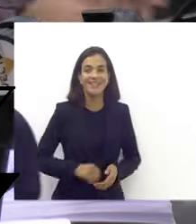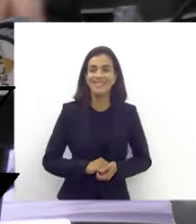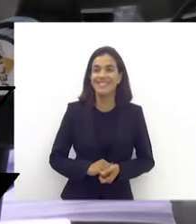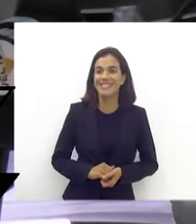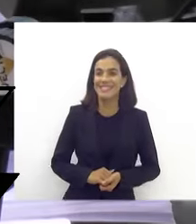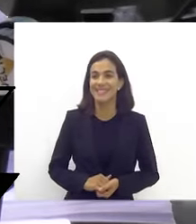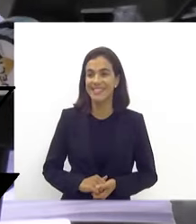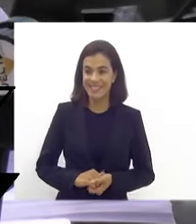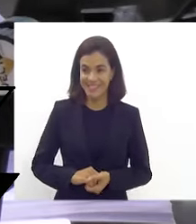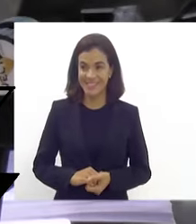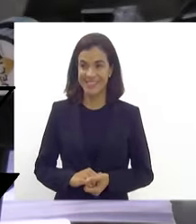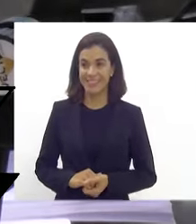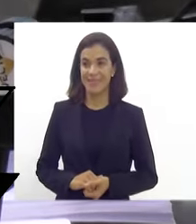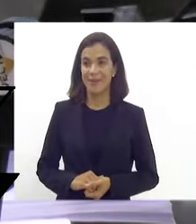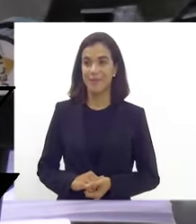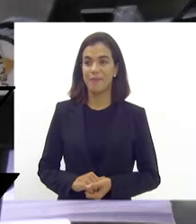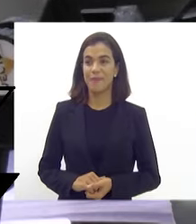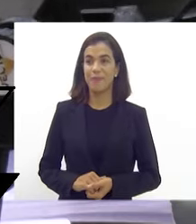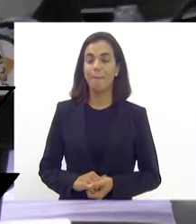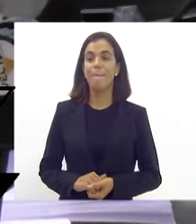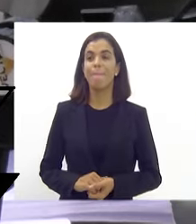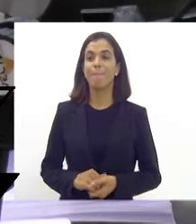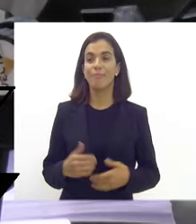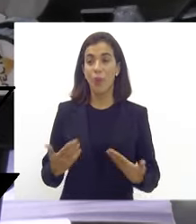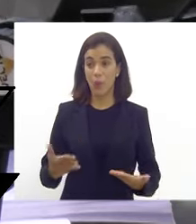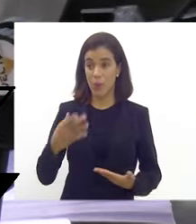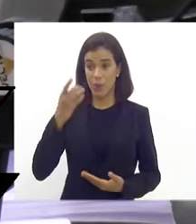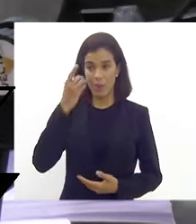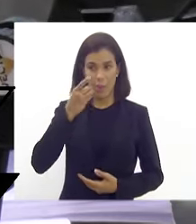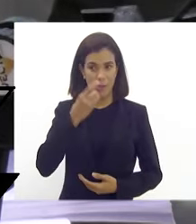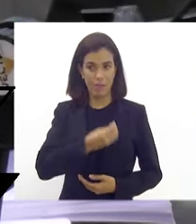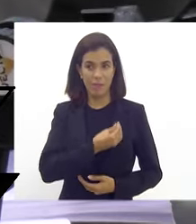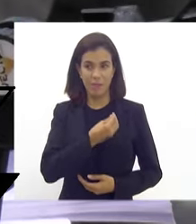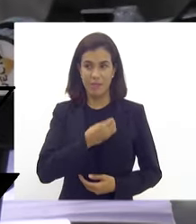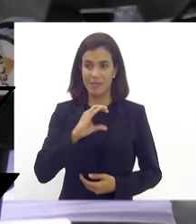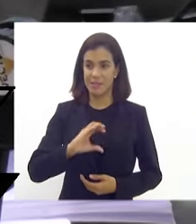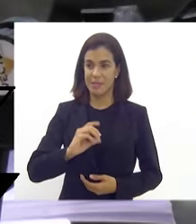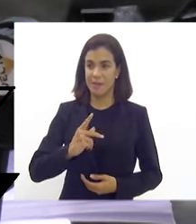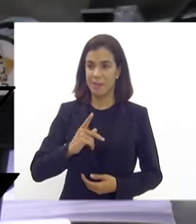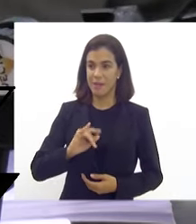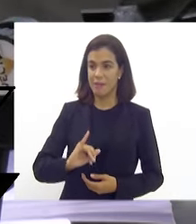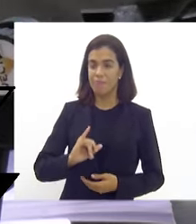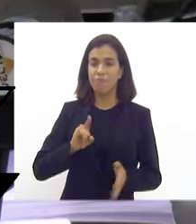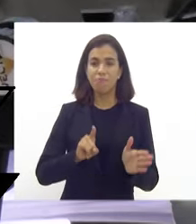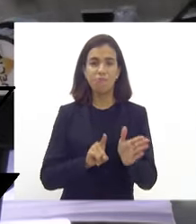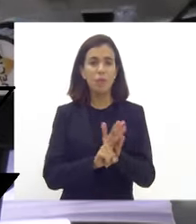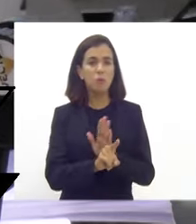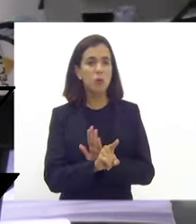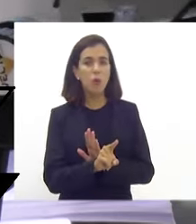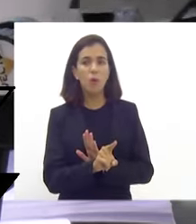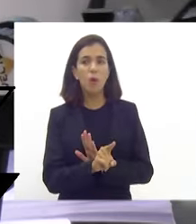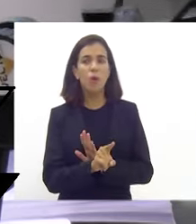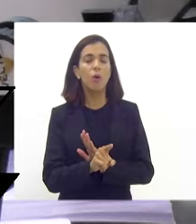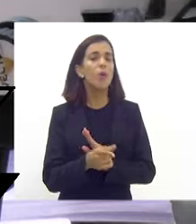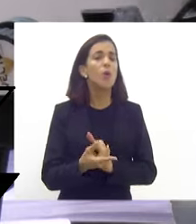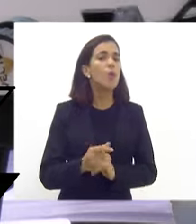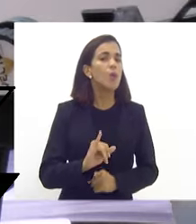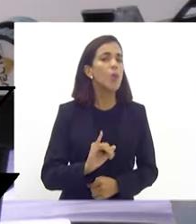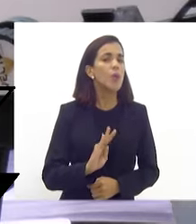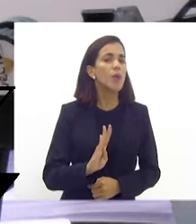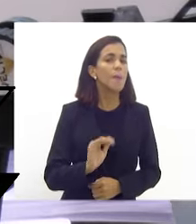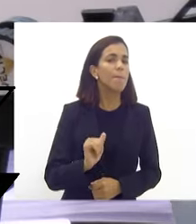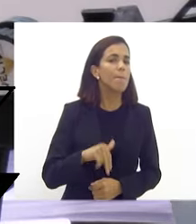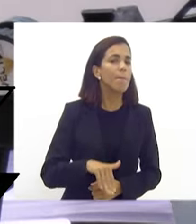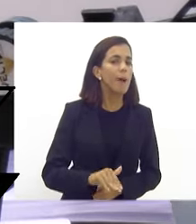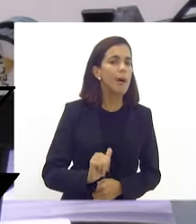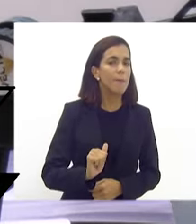Ibama o próprio Deputado que tava aqui na CPI questionou sobre nud Dantas o que o câ então o que que o Ibama faz até